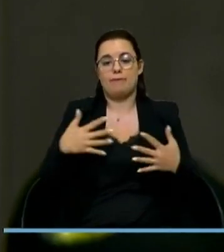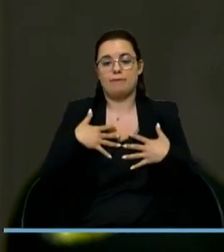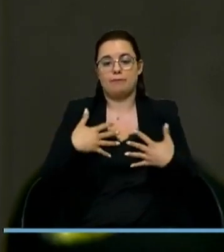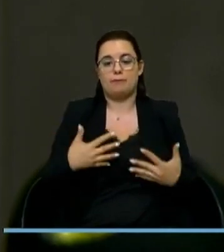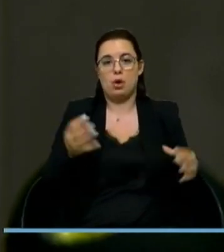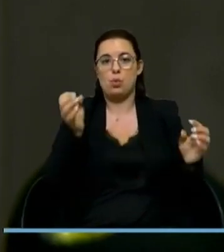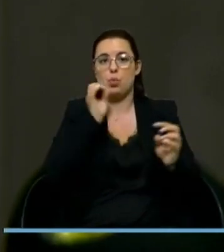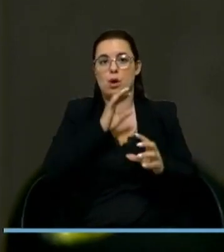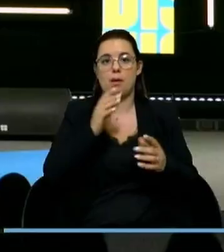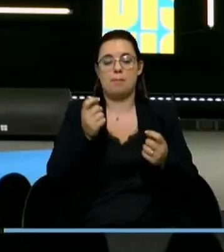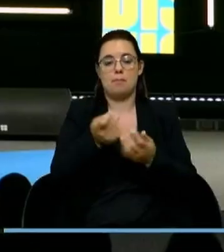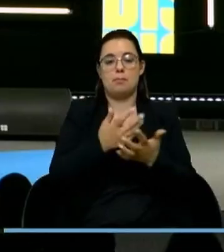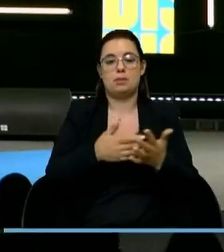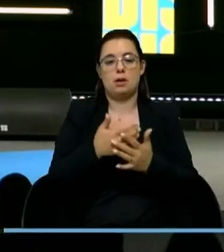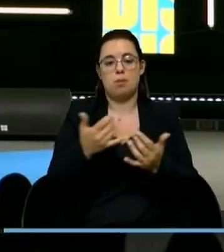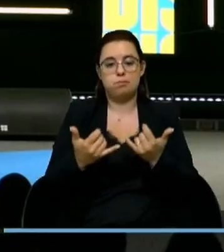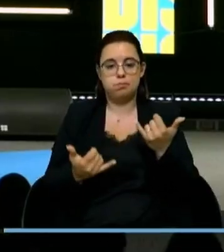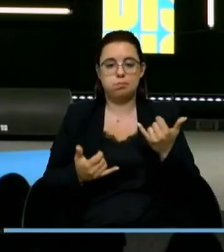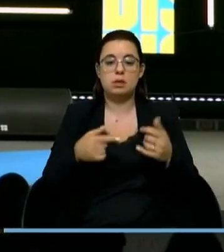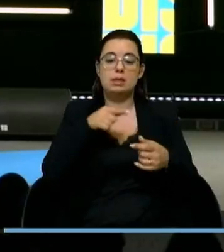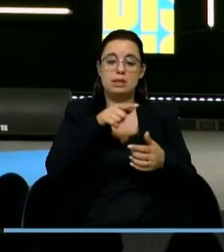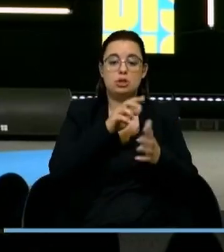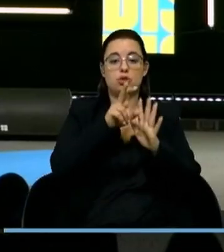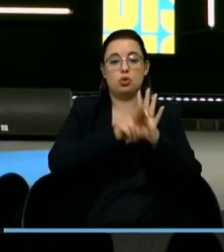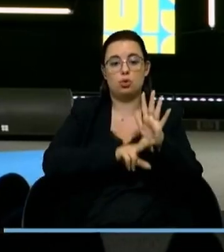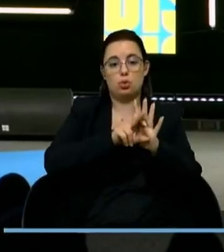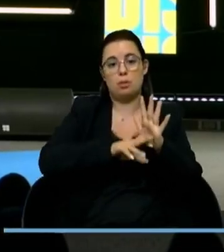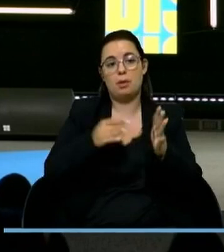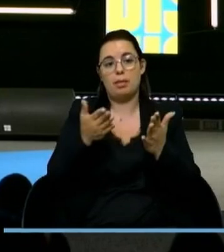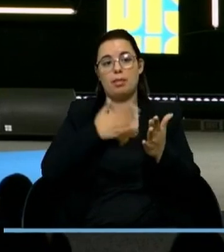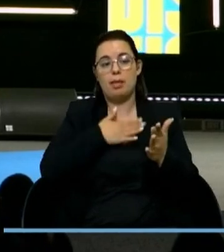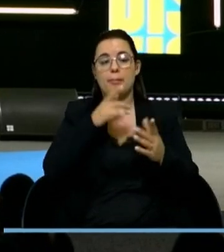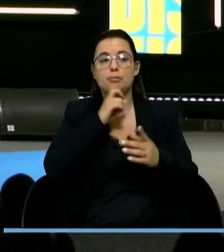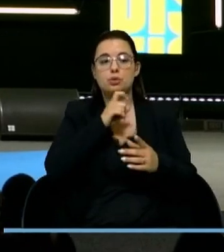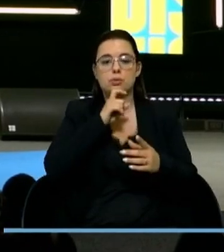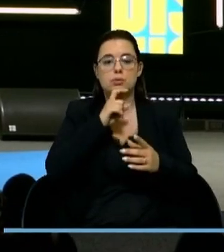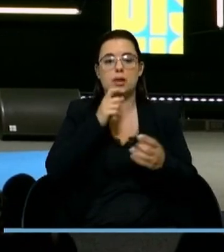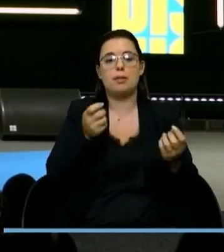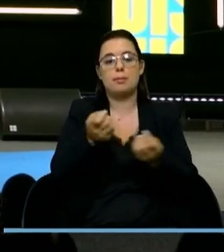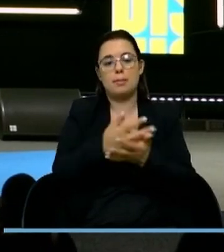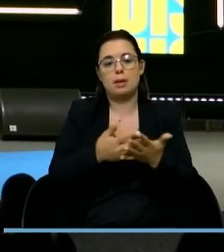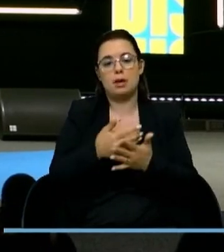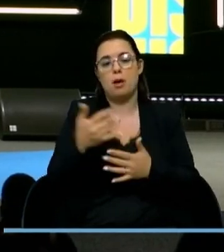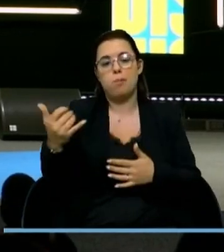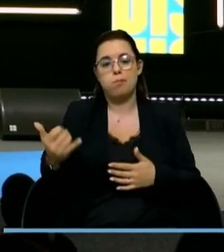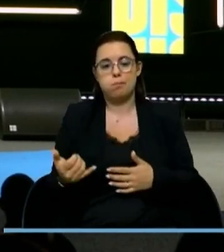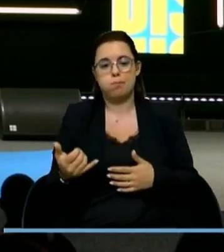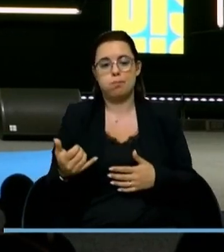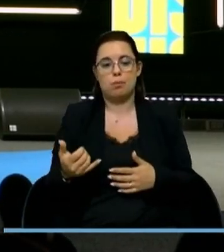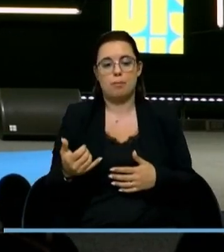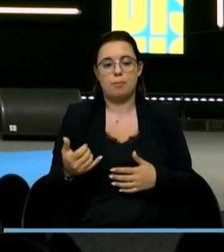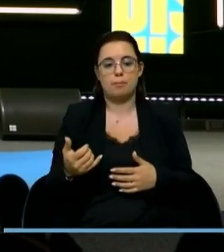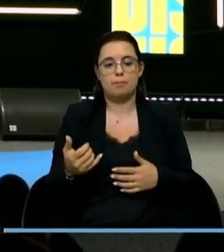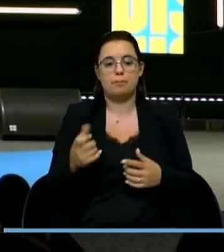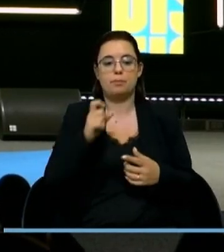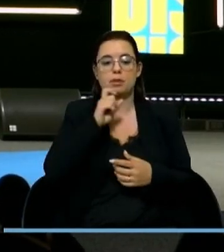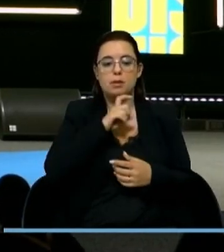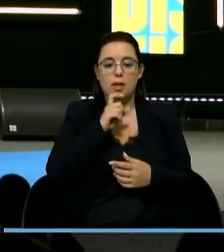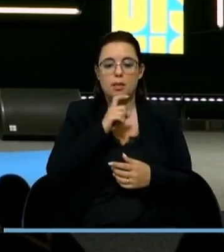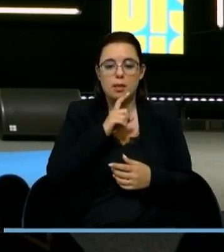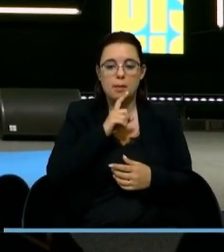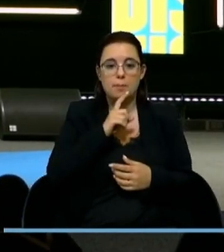este mercado secundário. Portanto, o que este regulamento vem trazer é a possibilidade de haver este mercado secundário, no fundo,